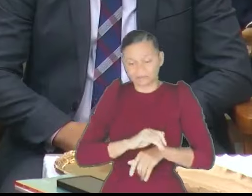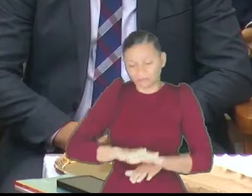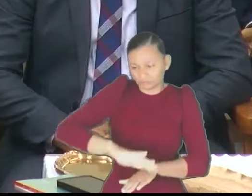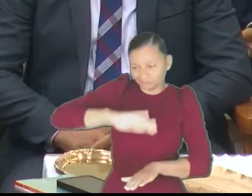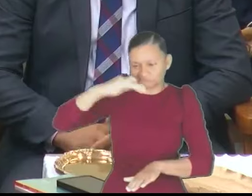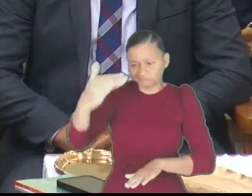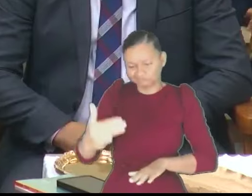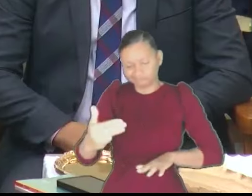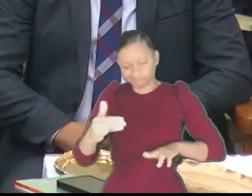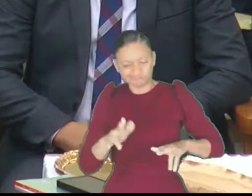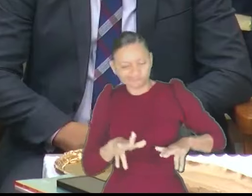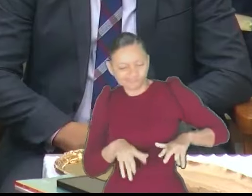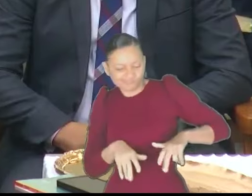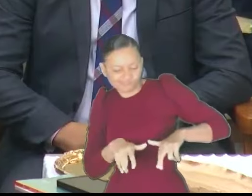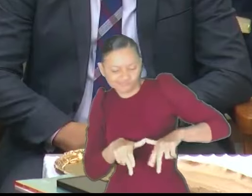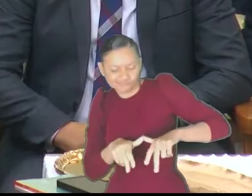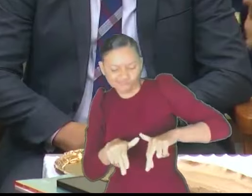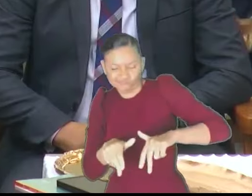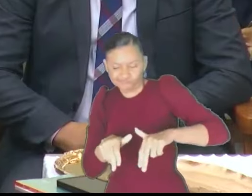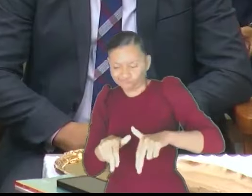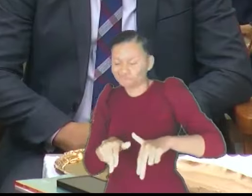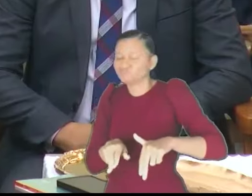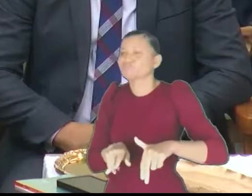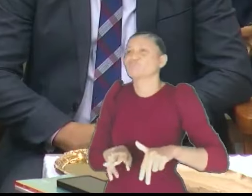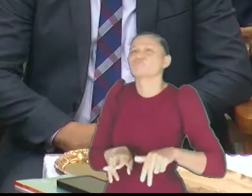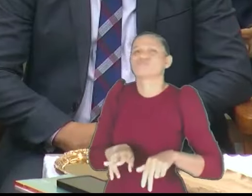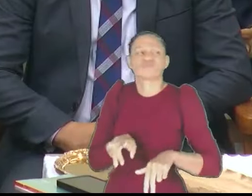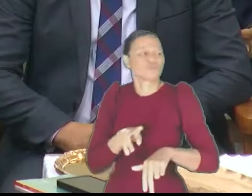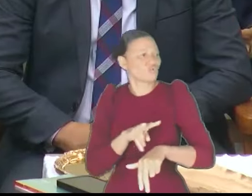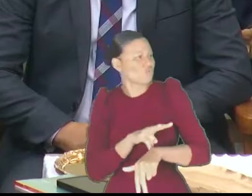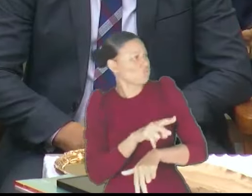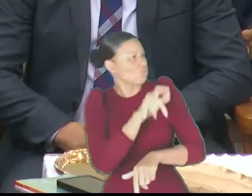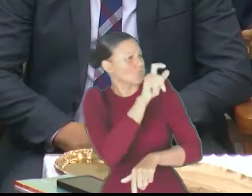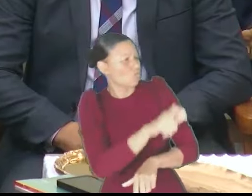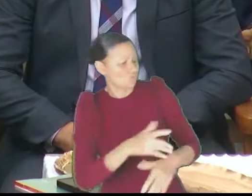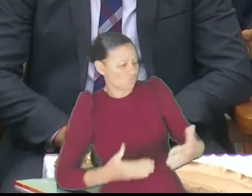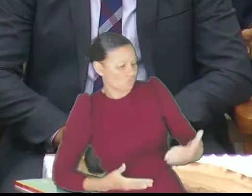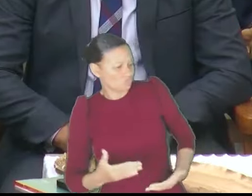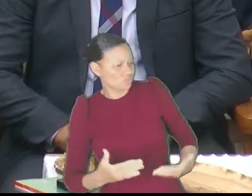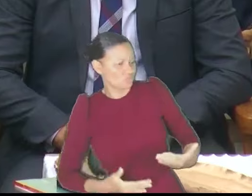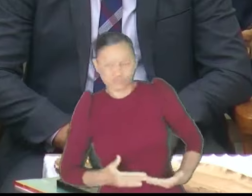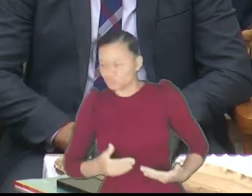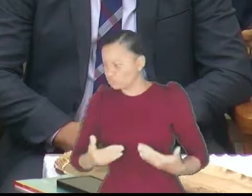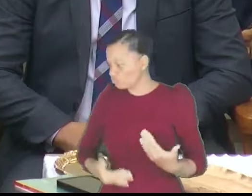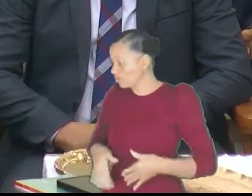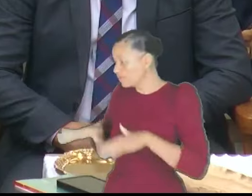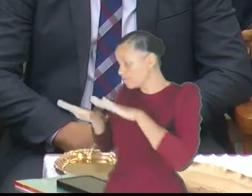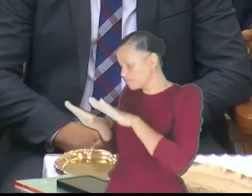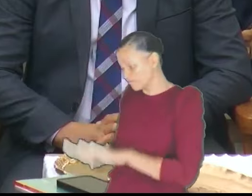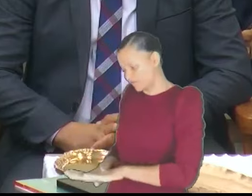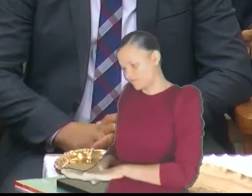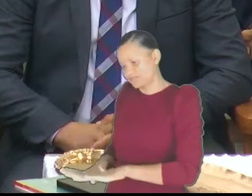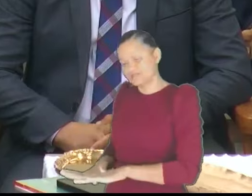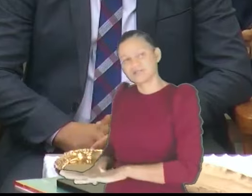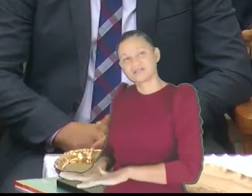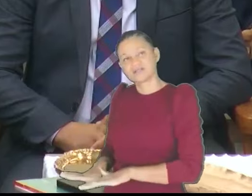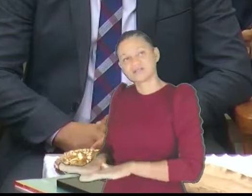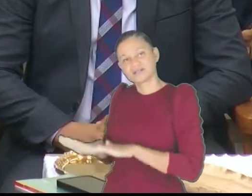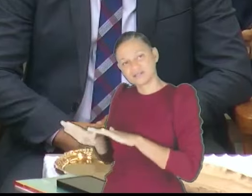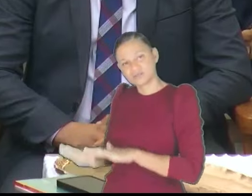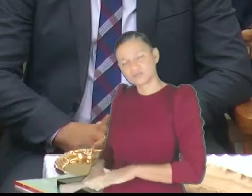monte, ele olhou para os servos que estavam com ele e disse: ficai aqui,